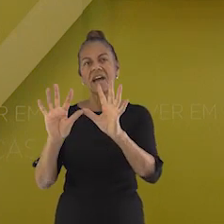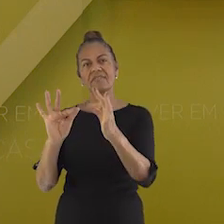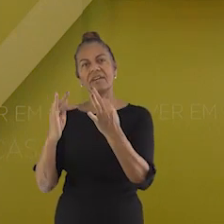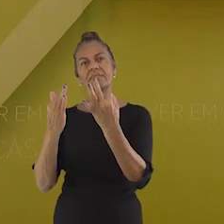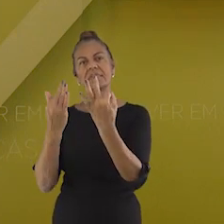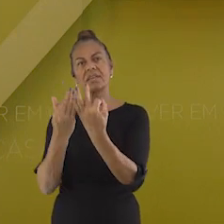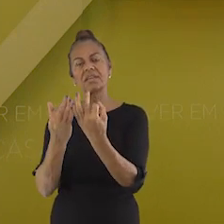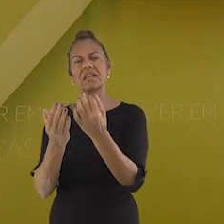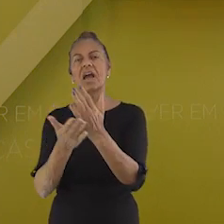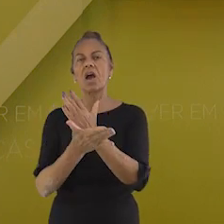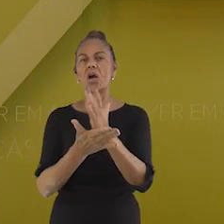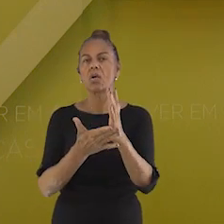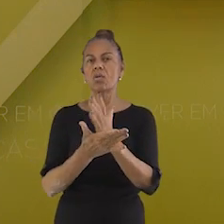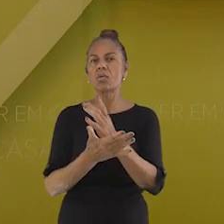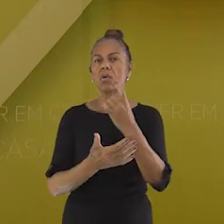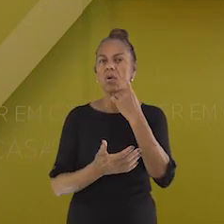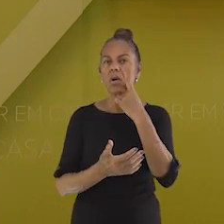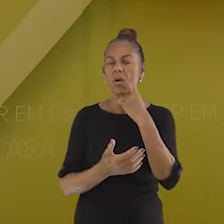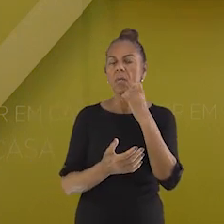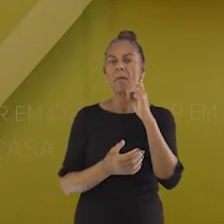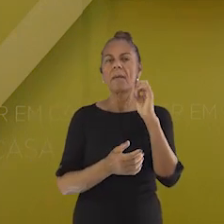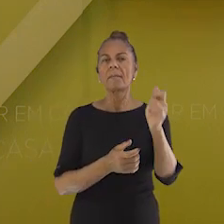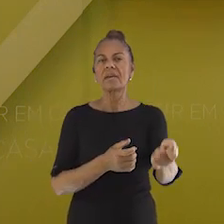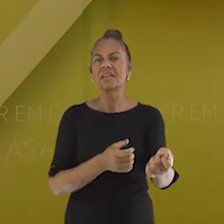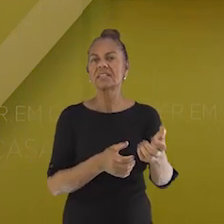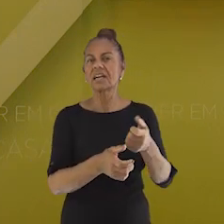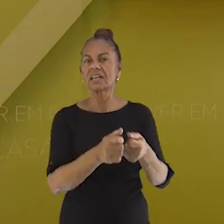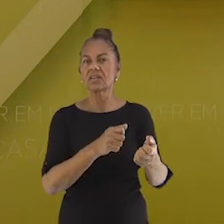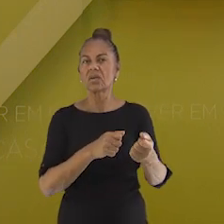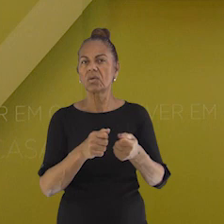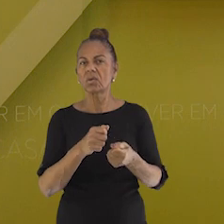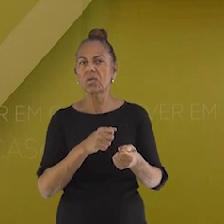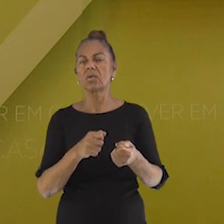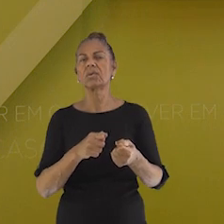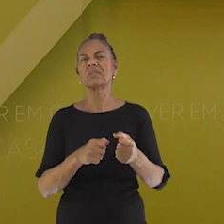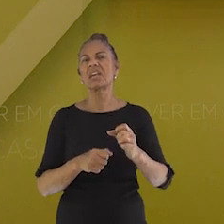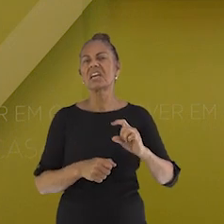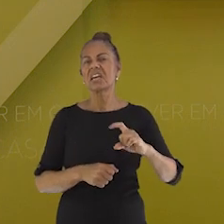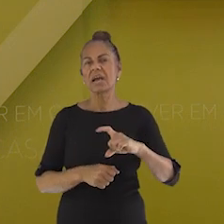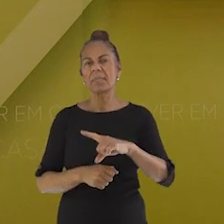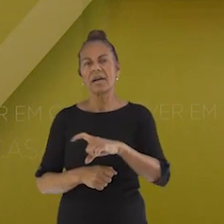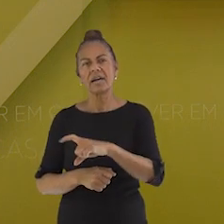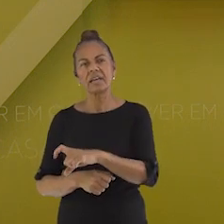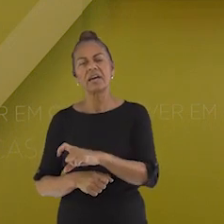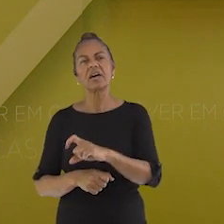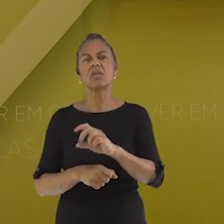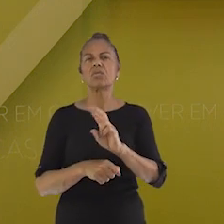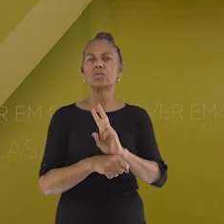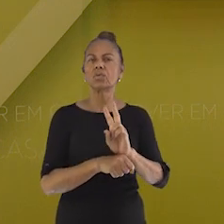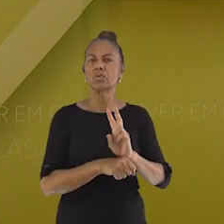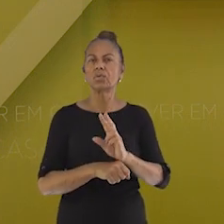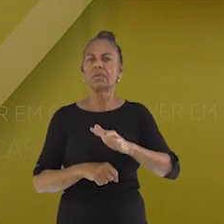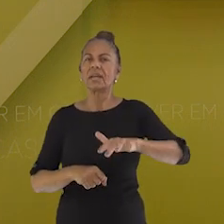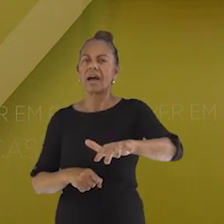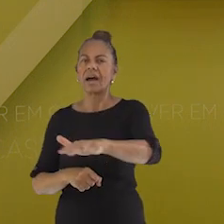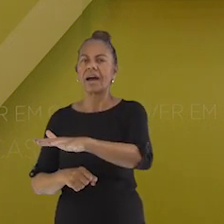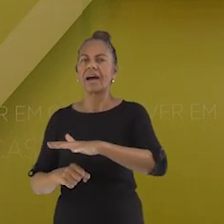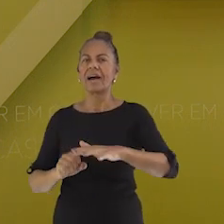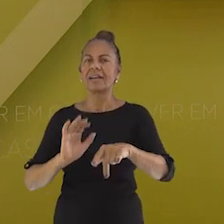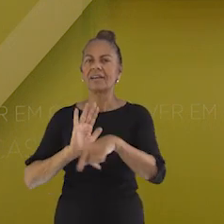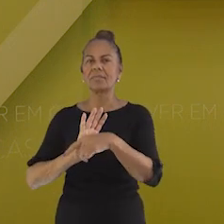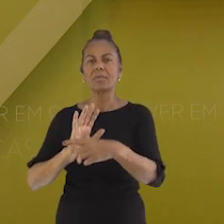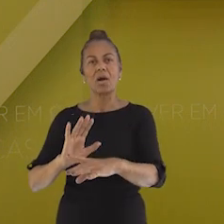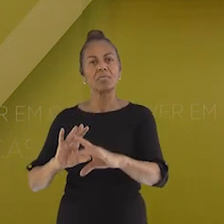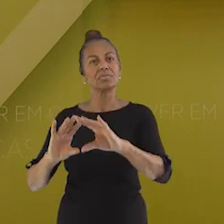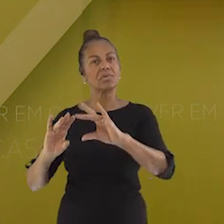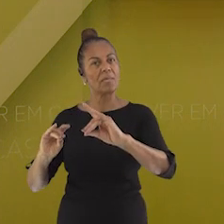a famílias de pescadores, catadores de siri, camarão, mexilhão, caranguejo e